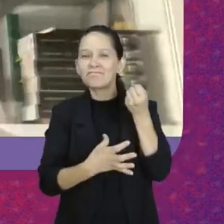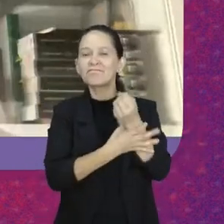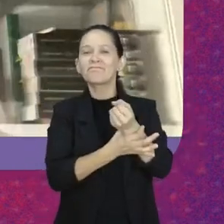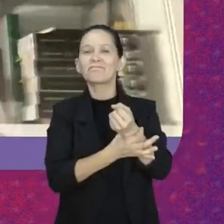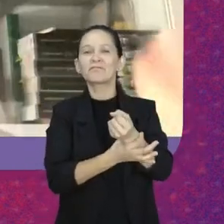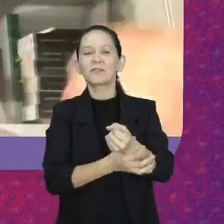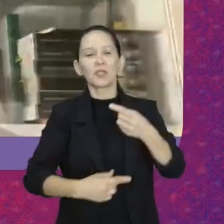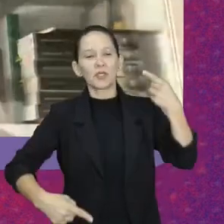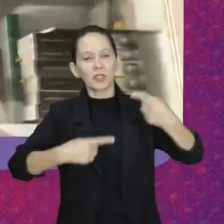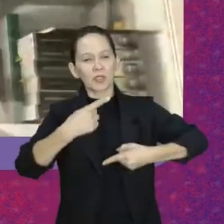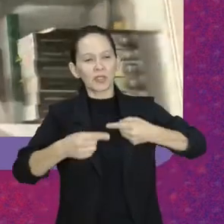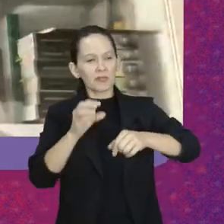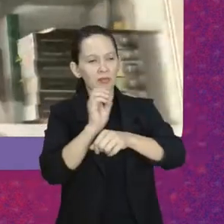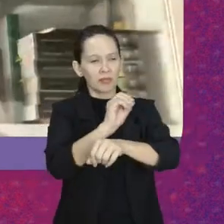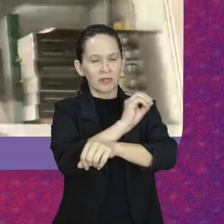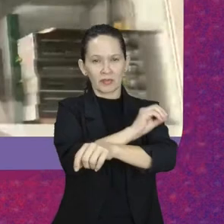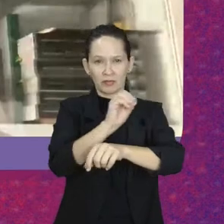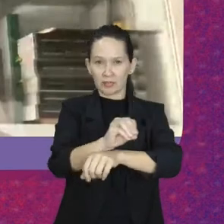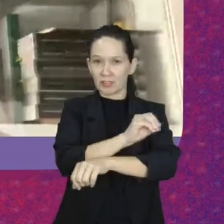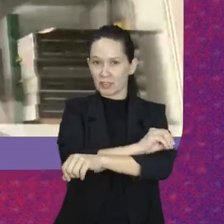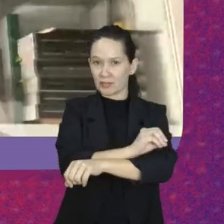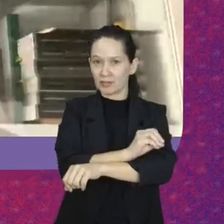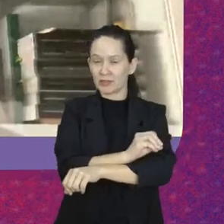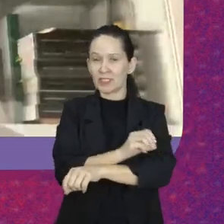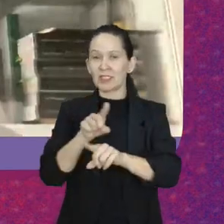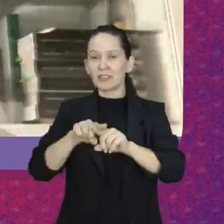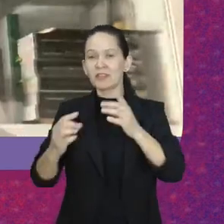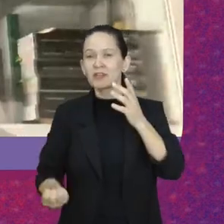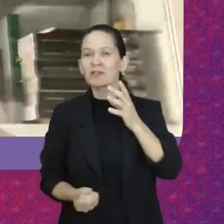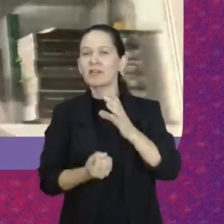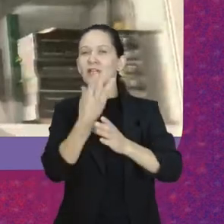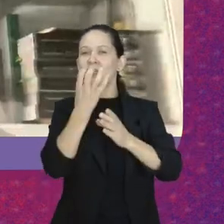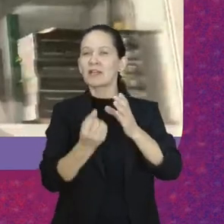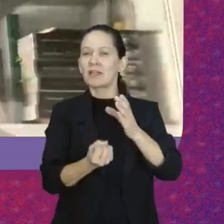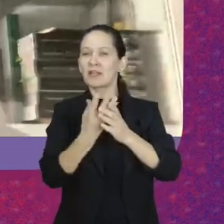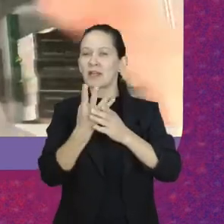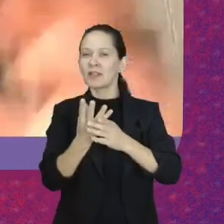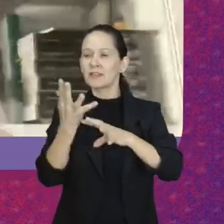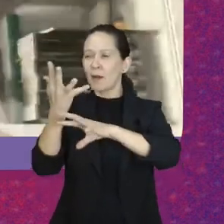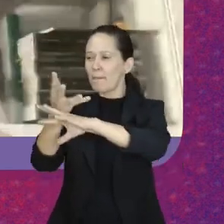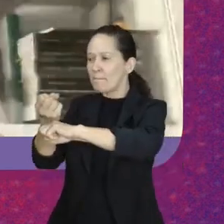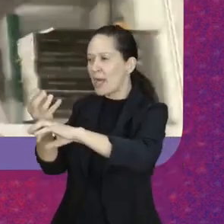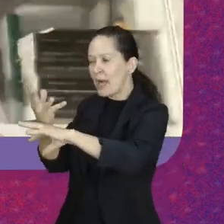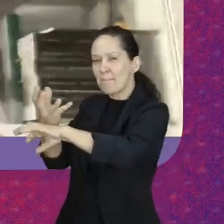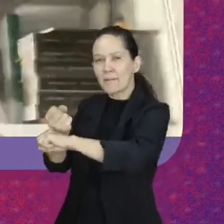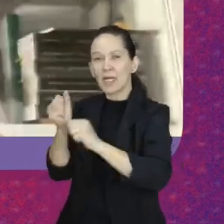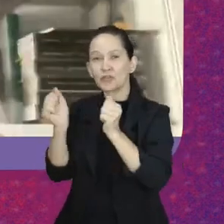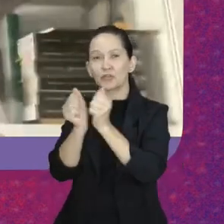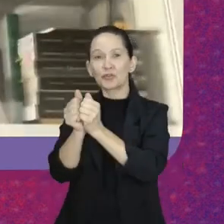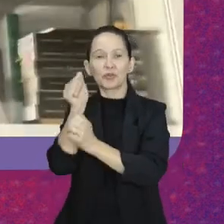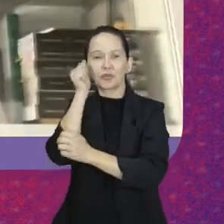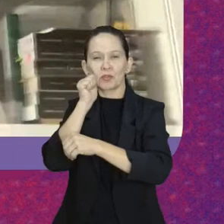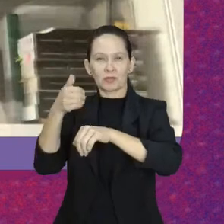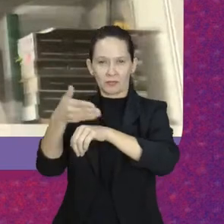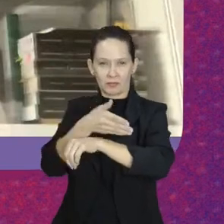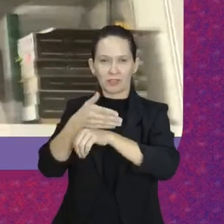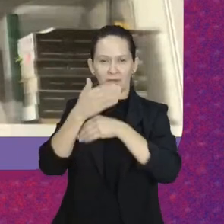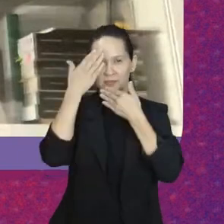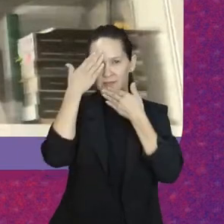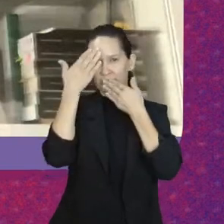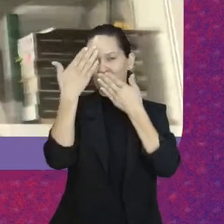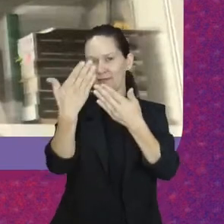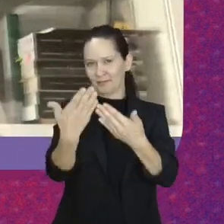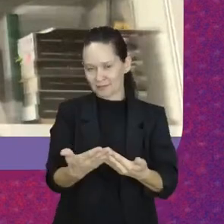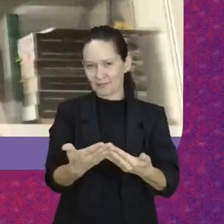as políticas de cuidados sejam estabelecidas de maneira intersetorial e com a participação das mulheres. Muito